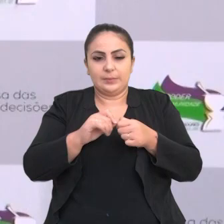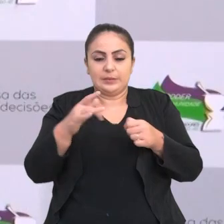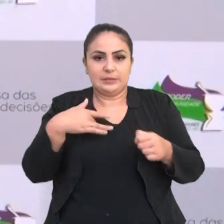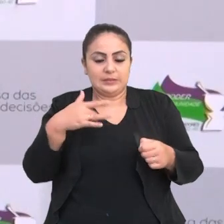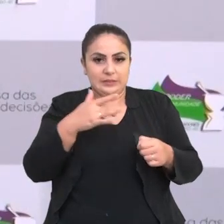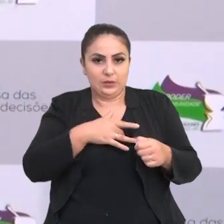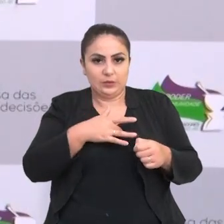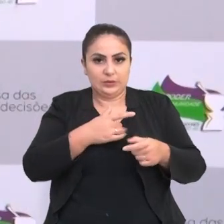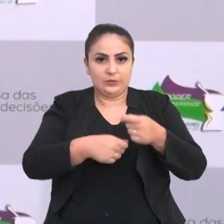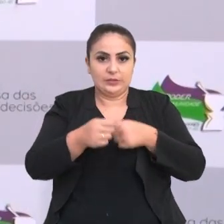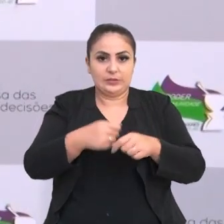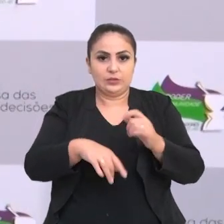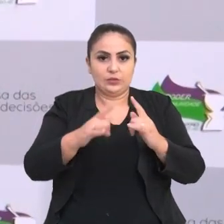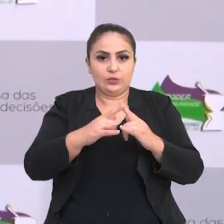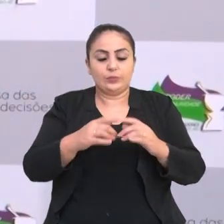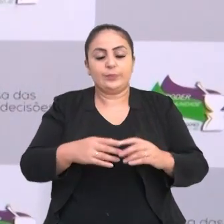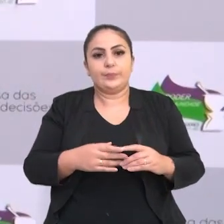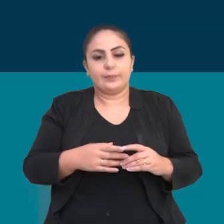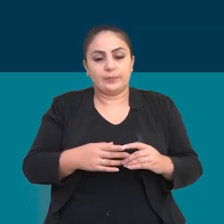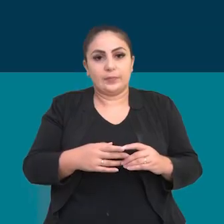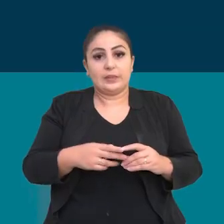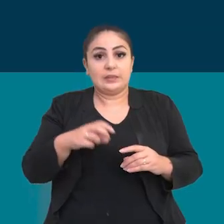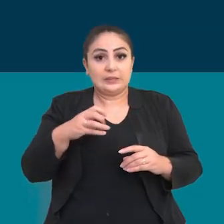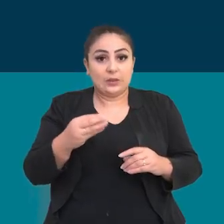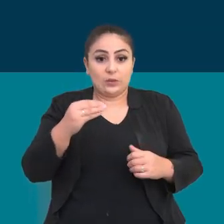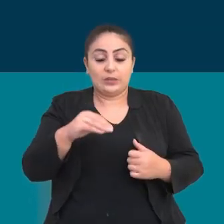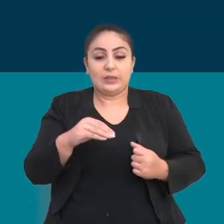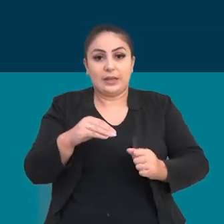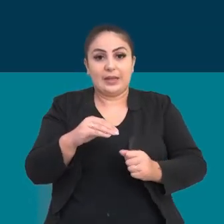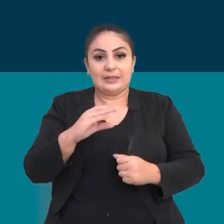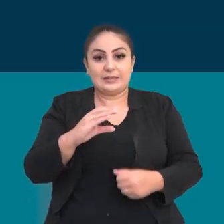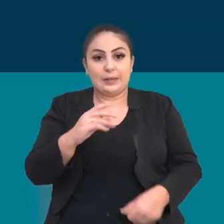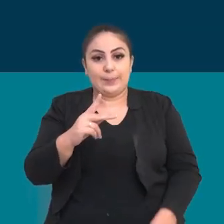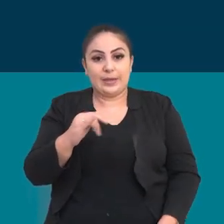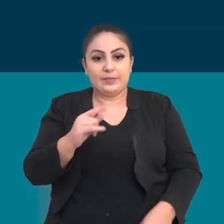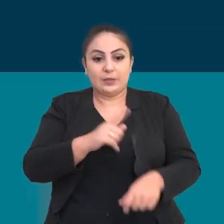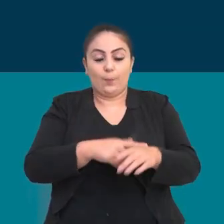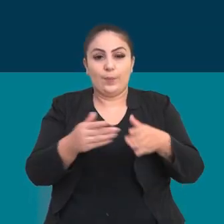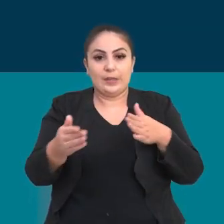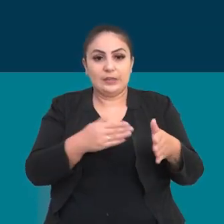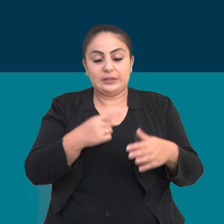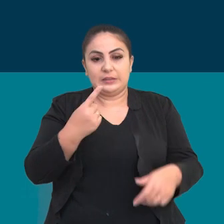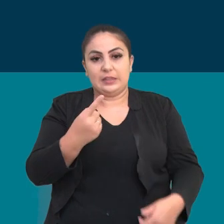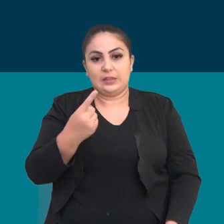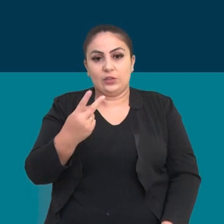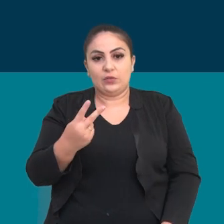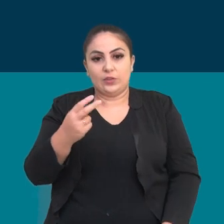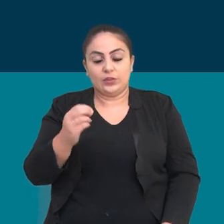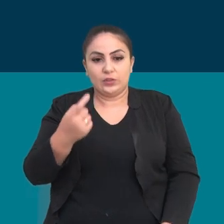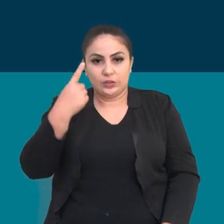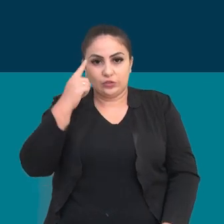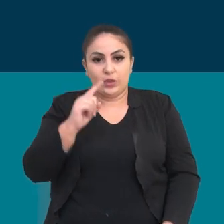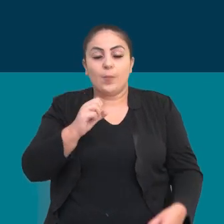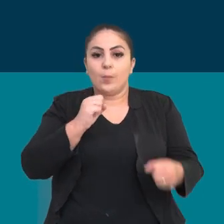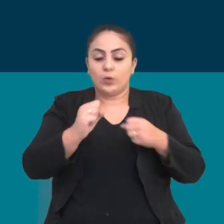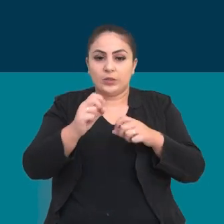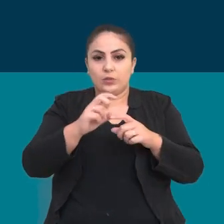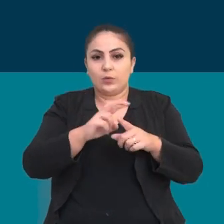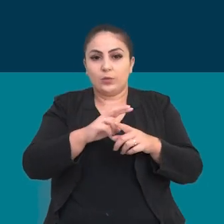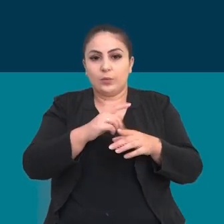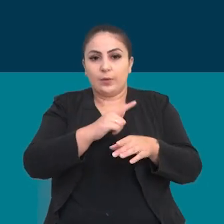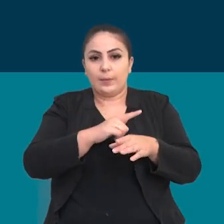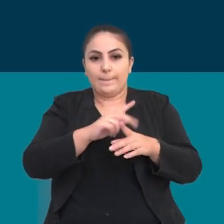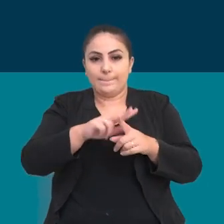sirva para a saúde financeira do Instituto. Se instalada, a CPI terá duração de 120 dias, podendo